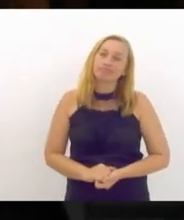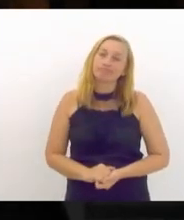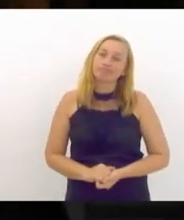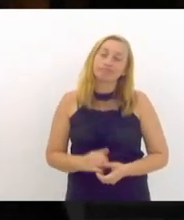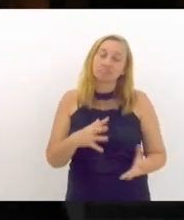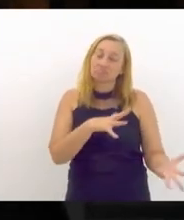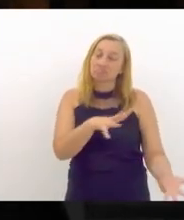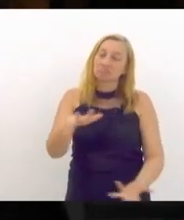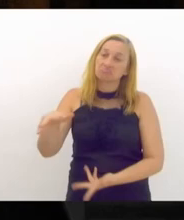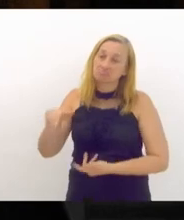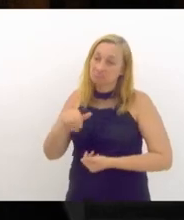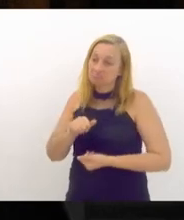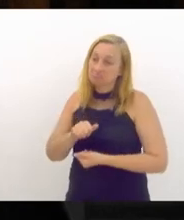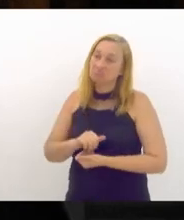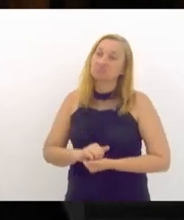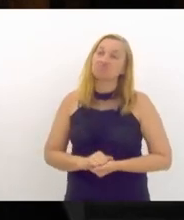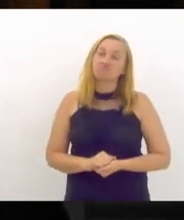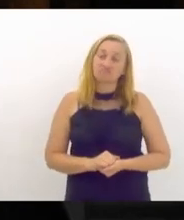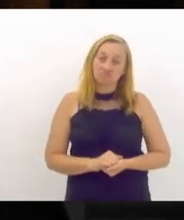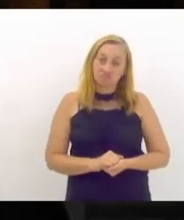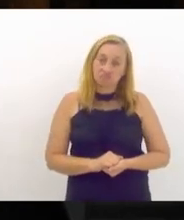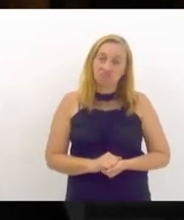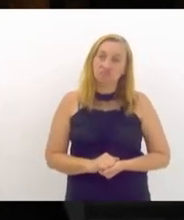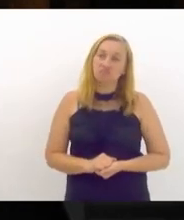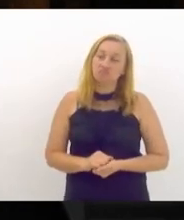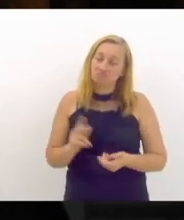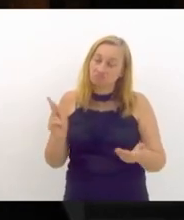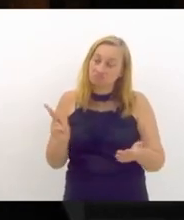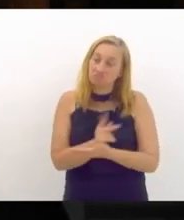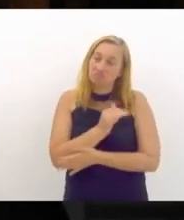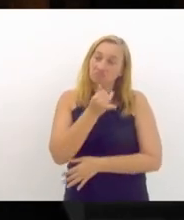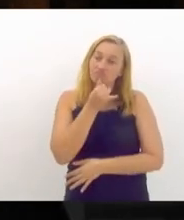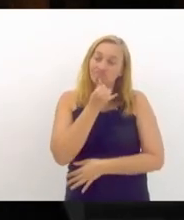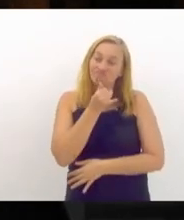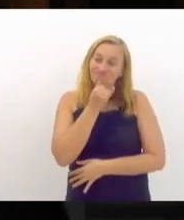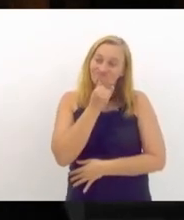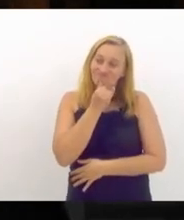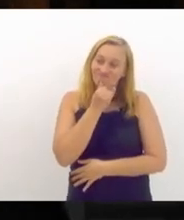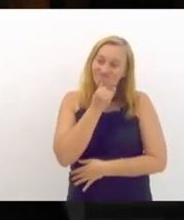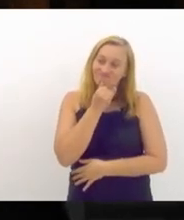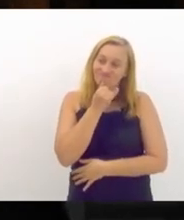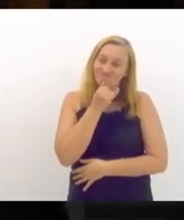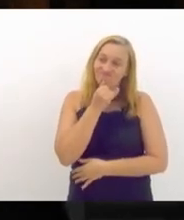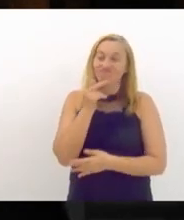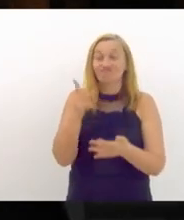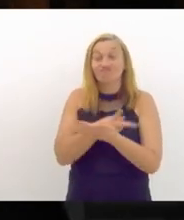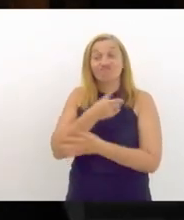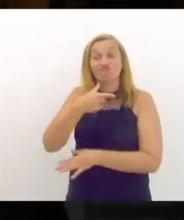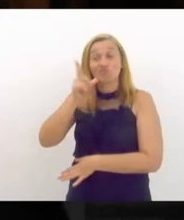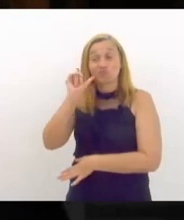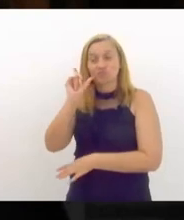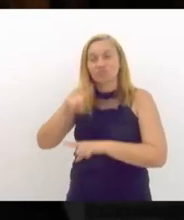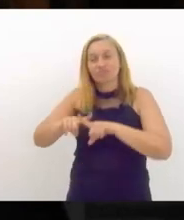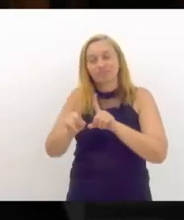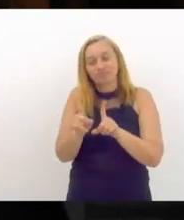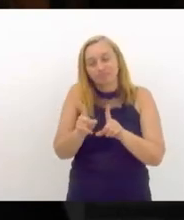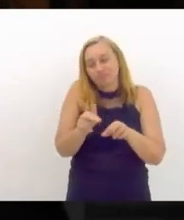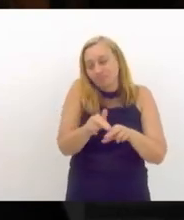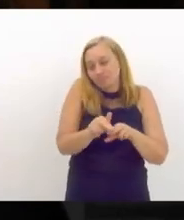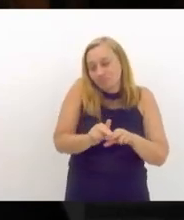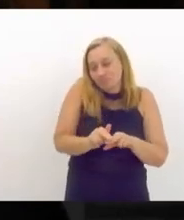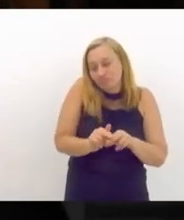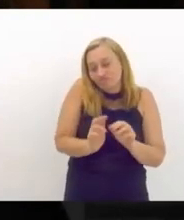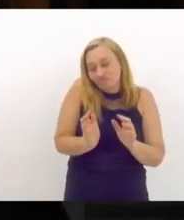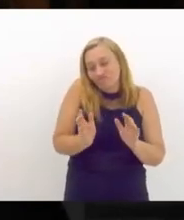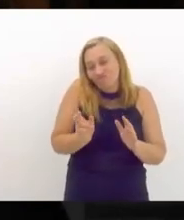mundo todo com esse episódio que sofremos ontem, mas que é recorrente,